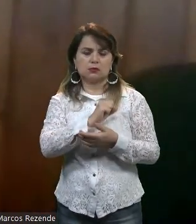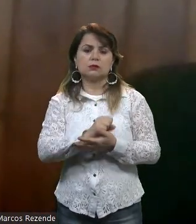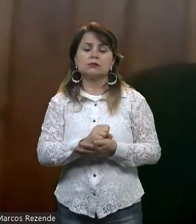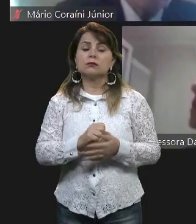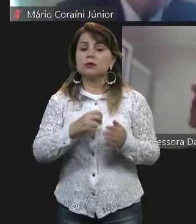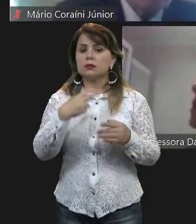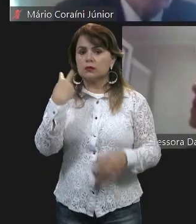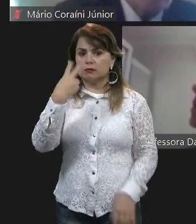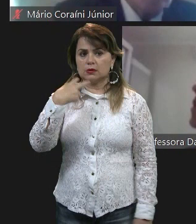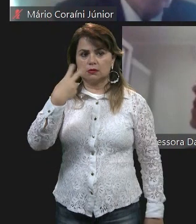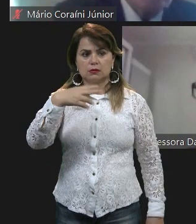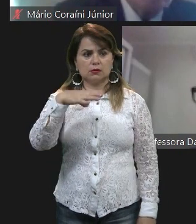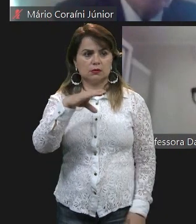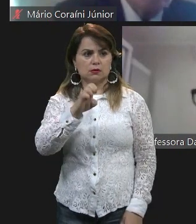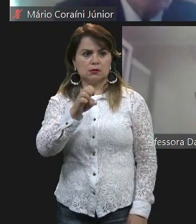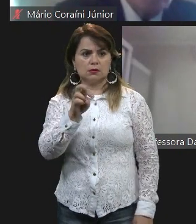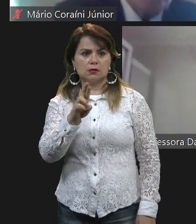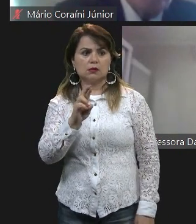do Ceasa.